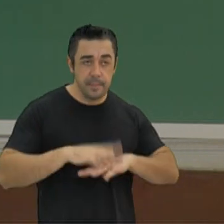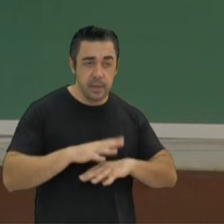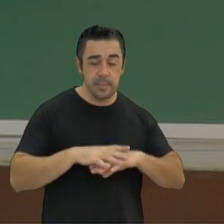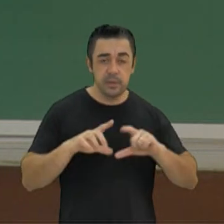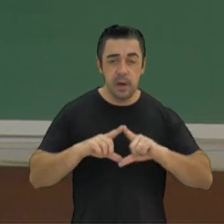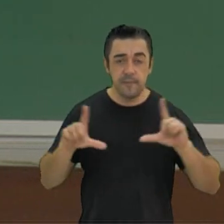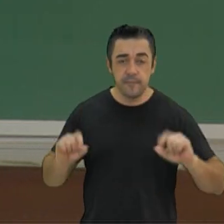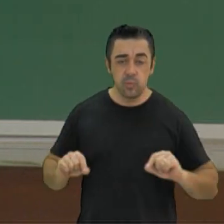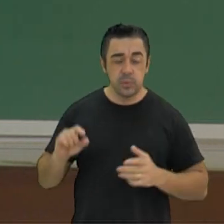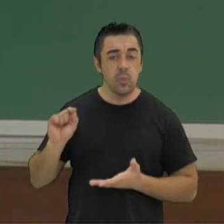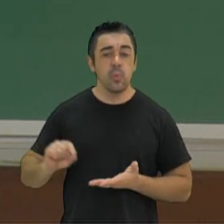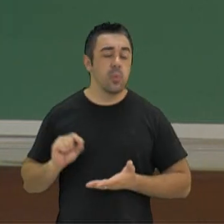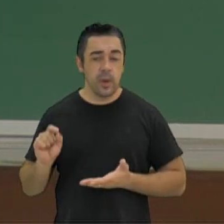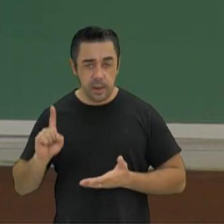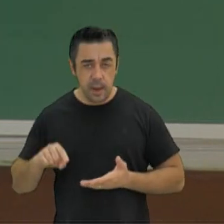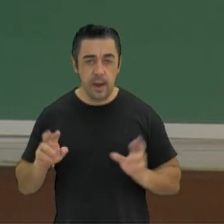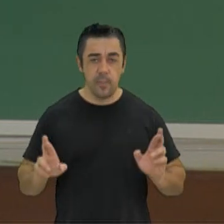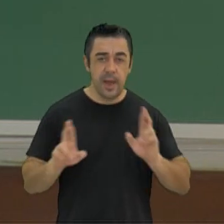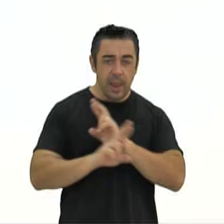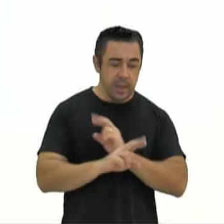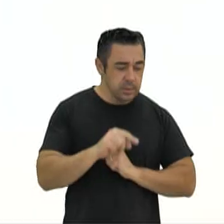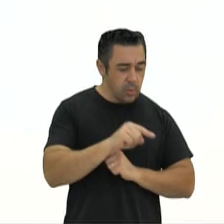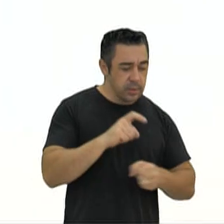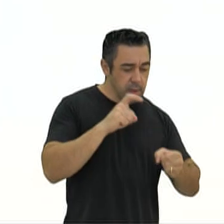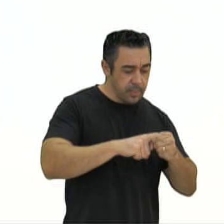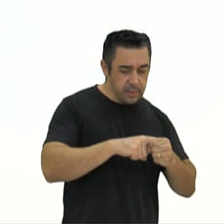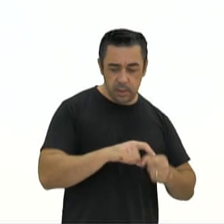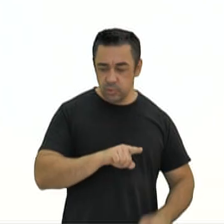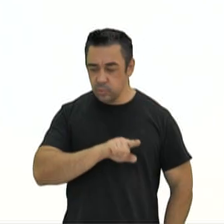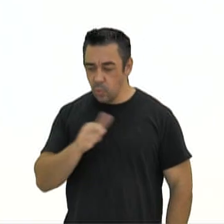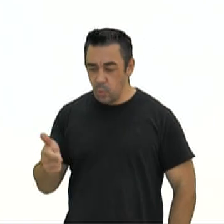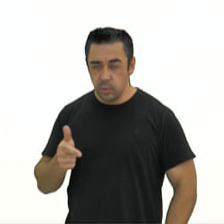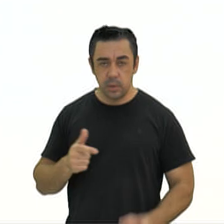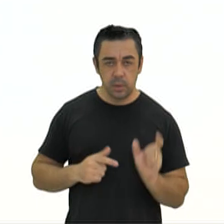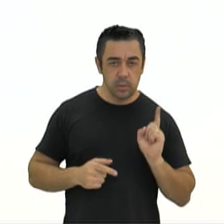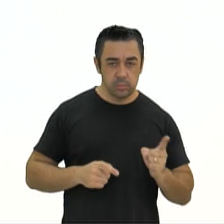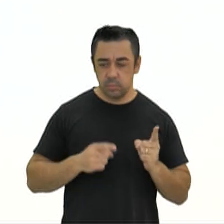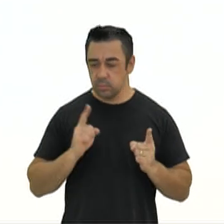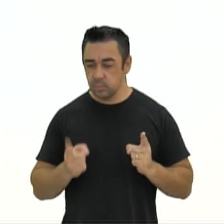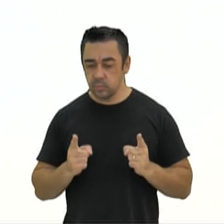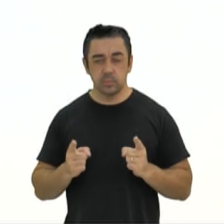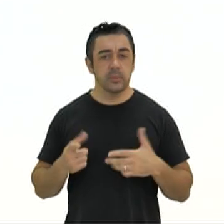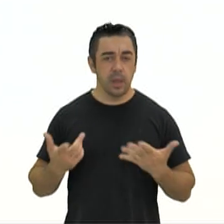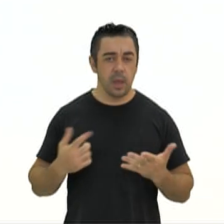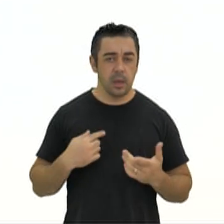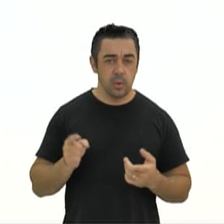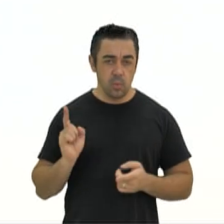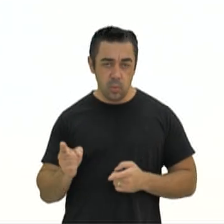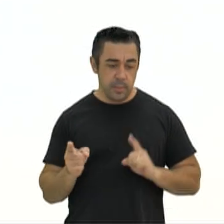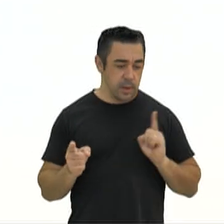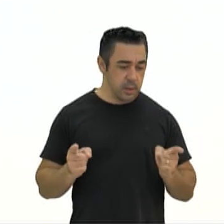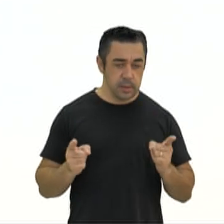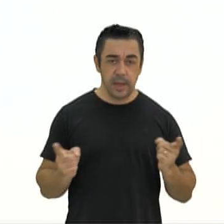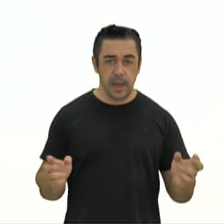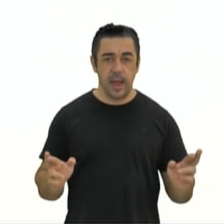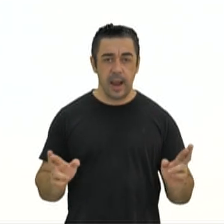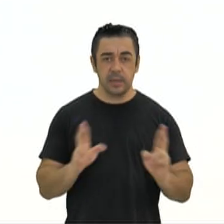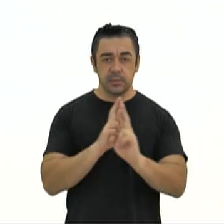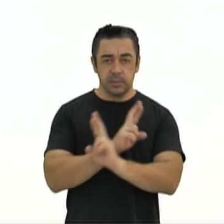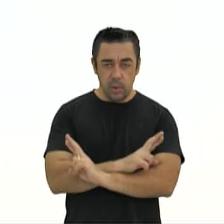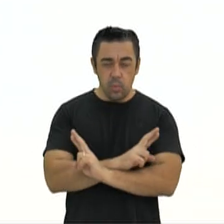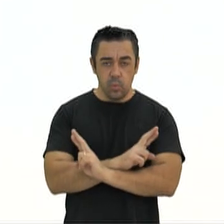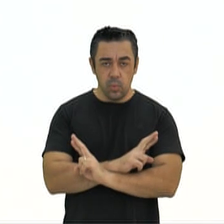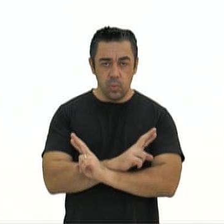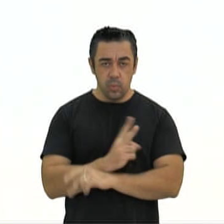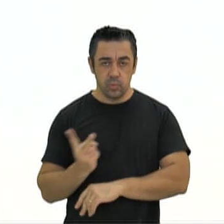função é uma relação de dependência entre duas grandezas, na qual uma está em função da